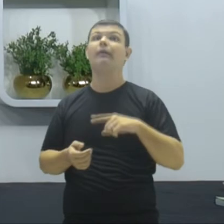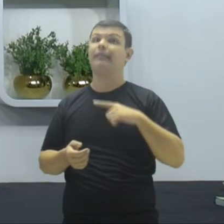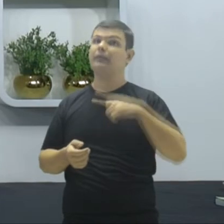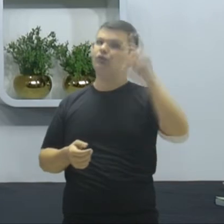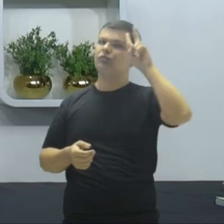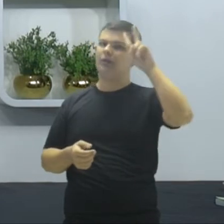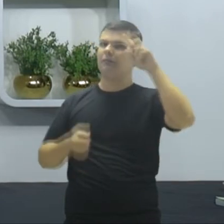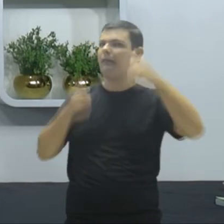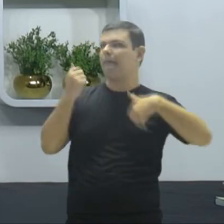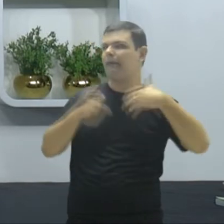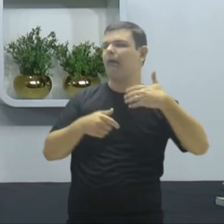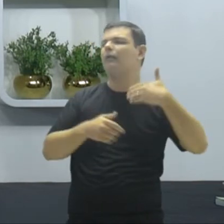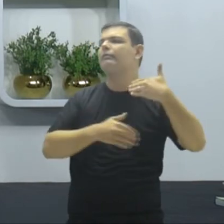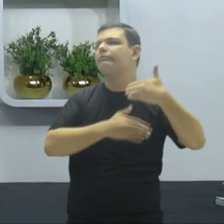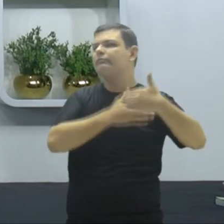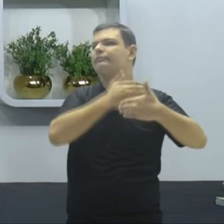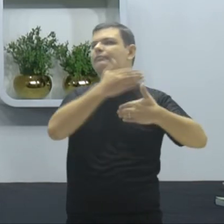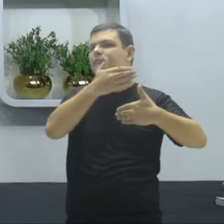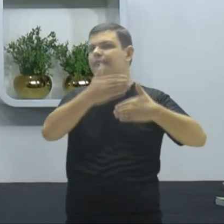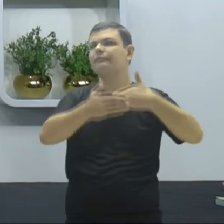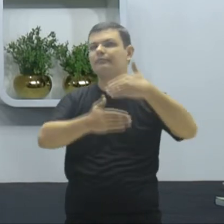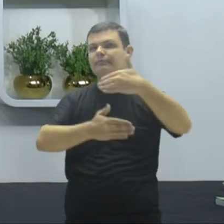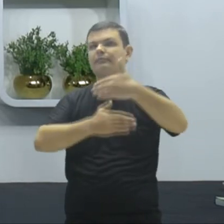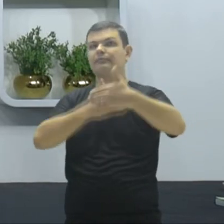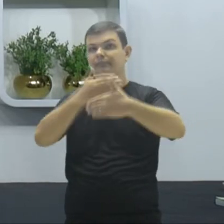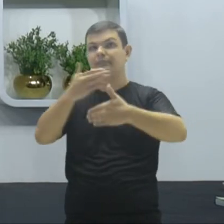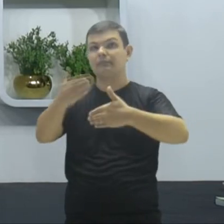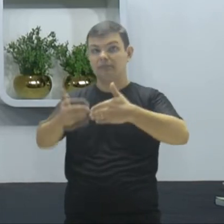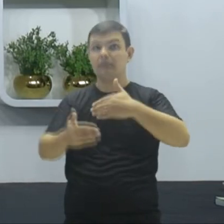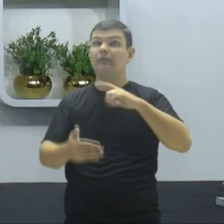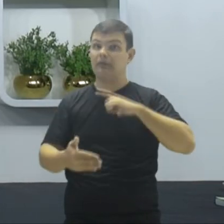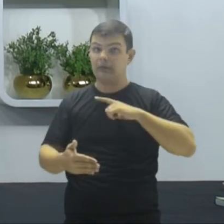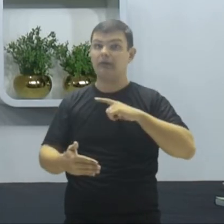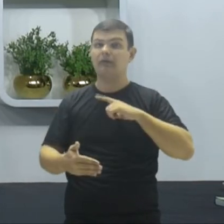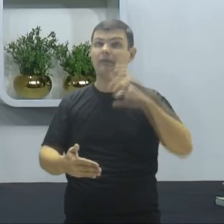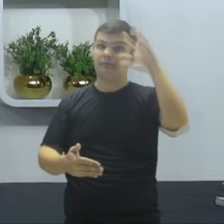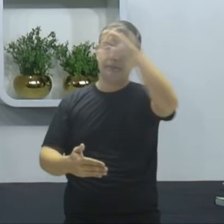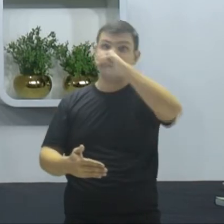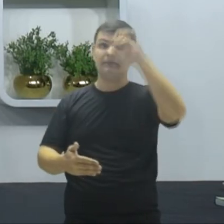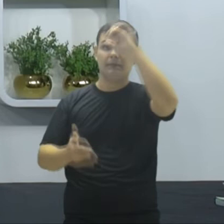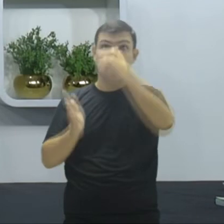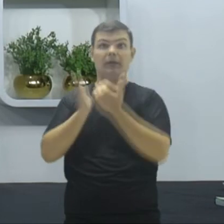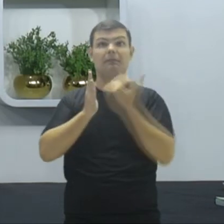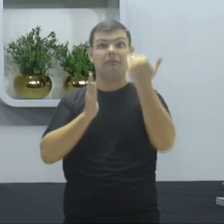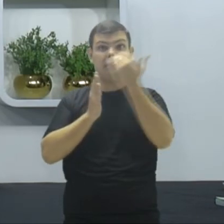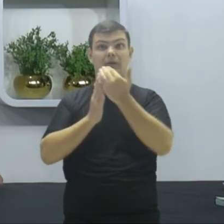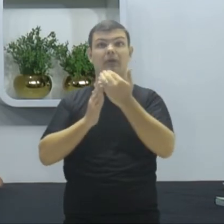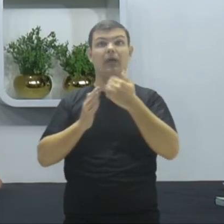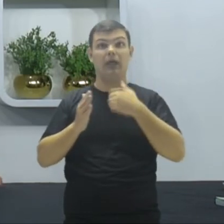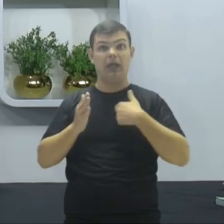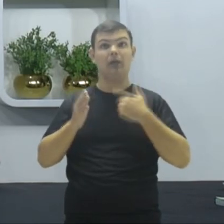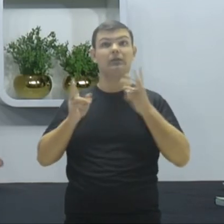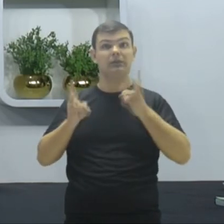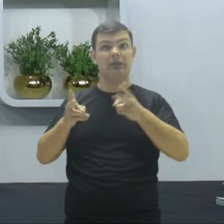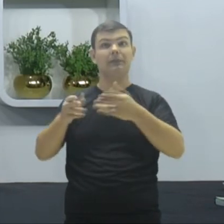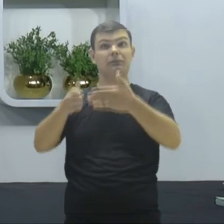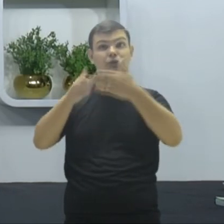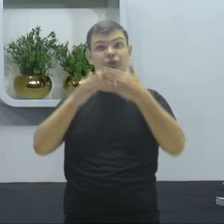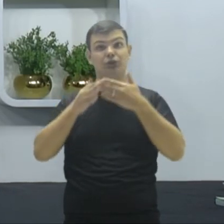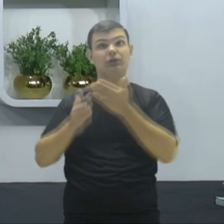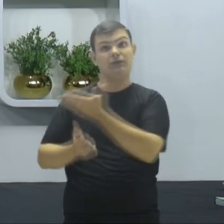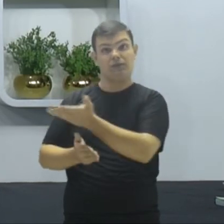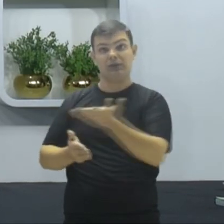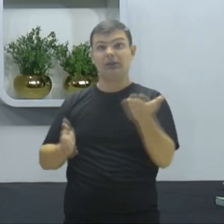história. Ao passo que o tempo vai avançando, as nossas aulas vão acontecendo, eu vou pedir de vocês e vou precisar que vocês